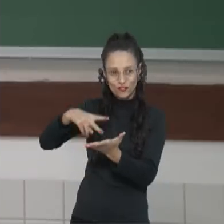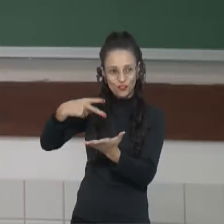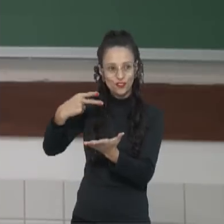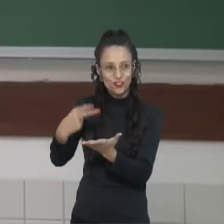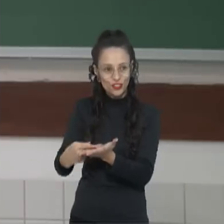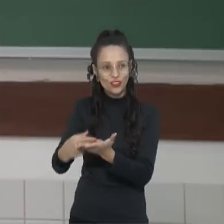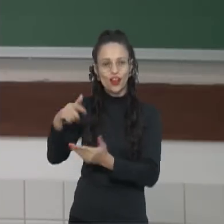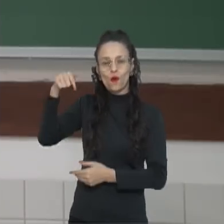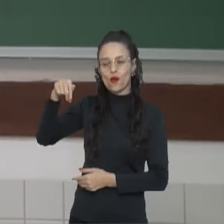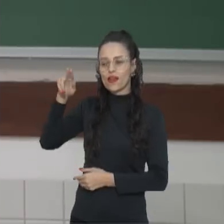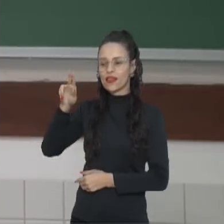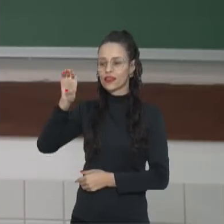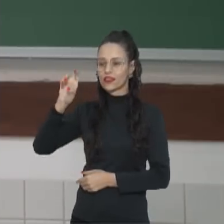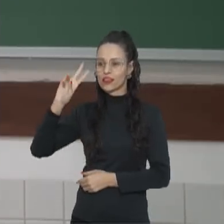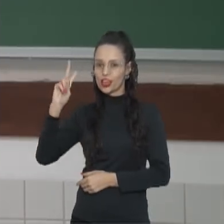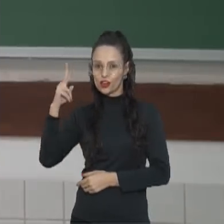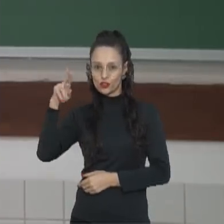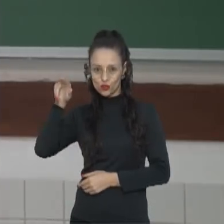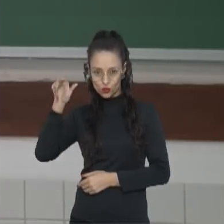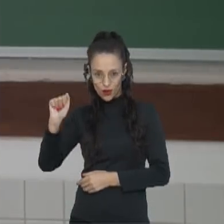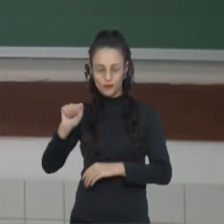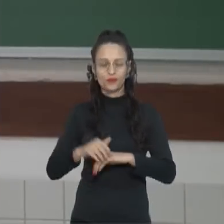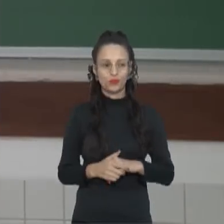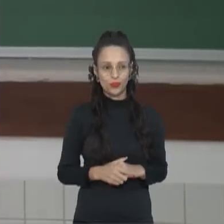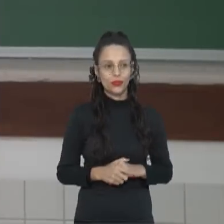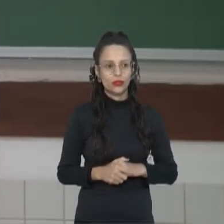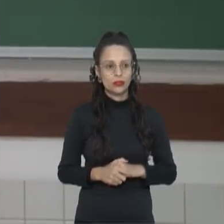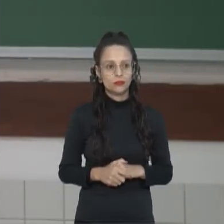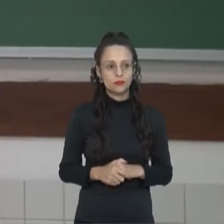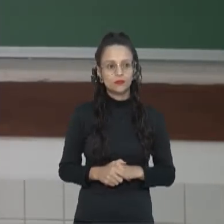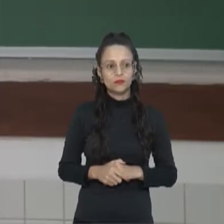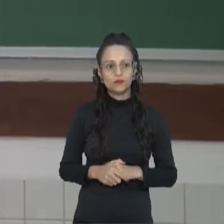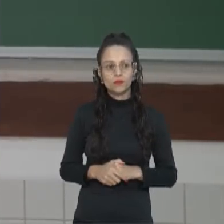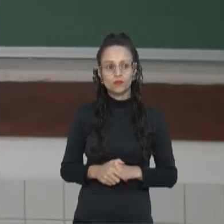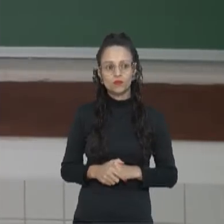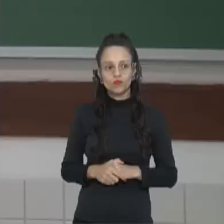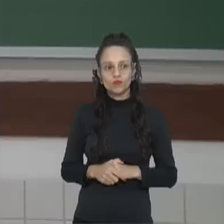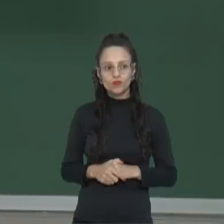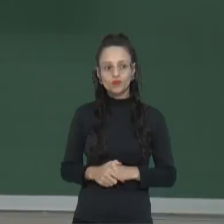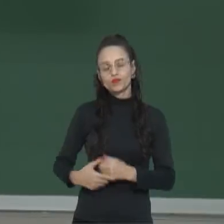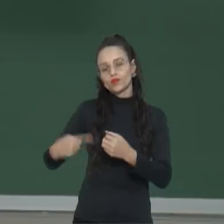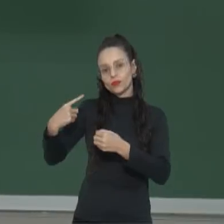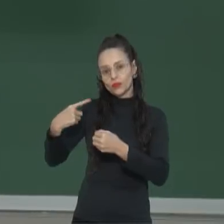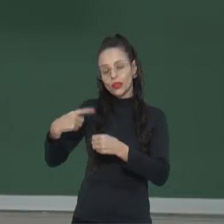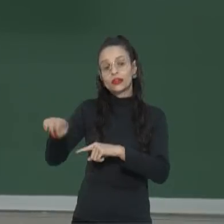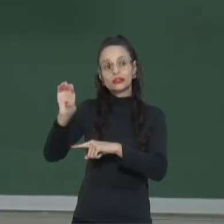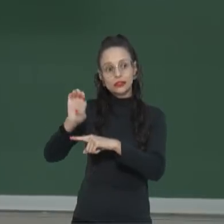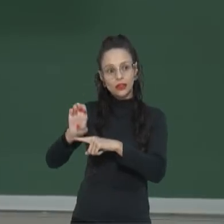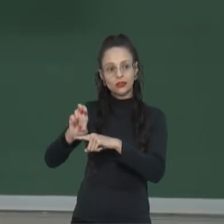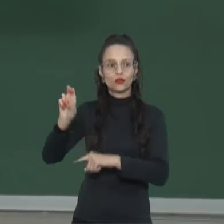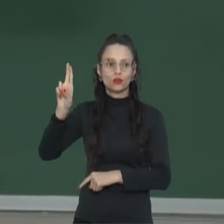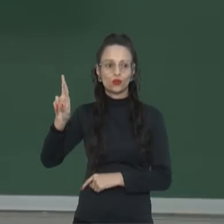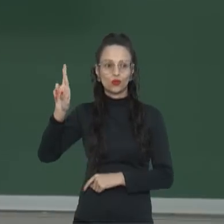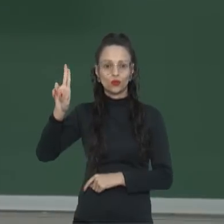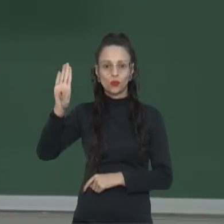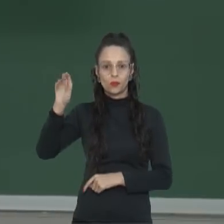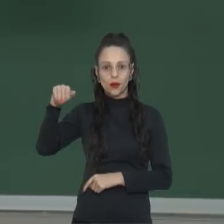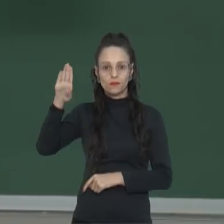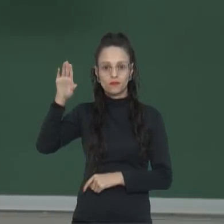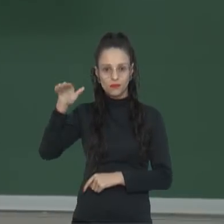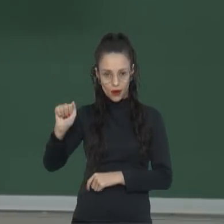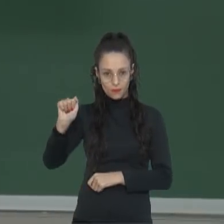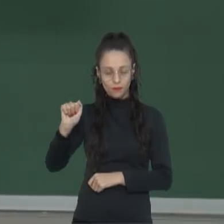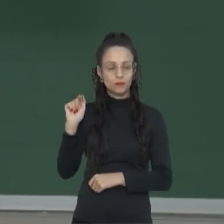Quechua, e o Ollantaytambo, bem legal. Fica na província de Urubamba, 60 km de Cusco,